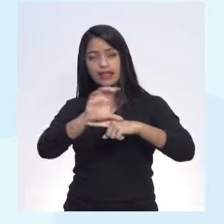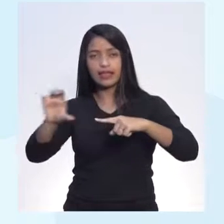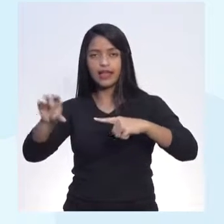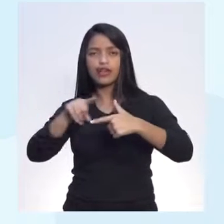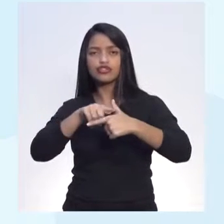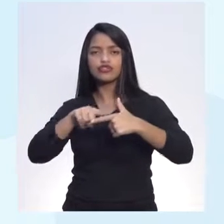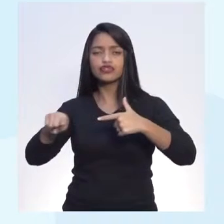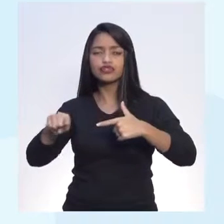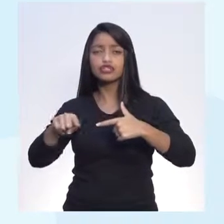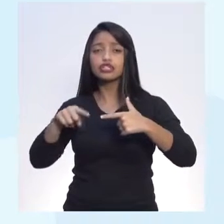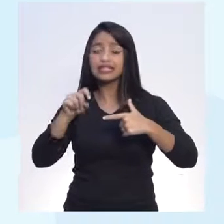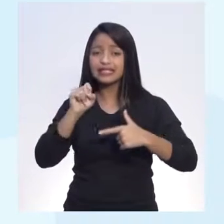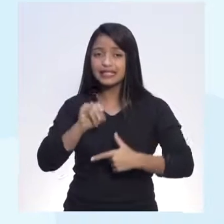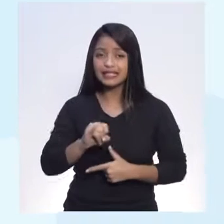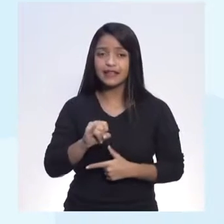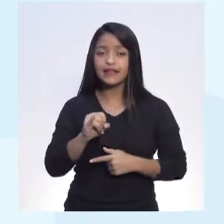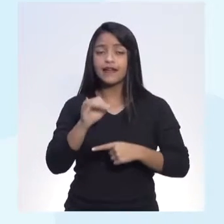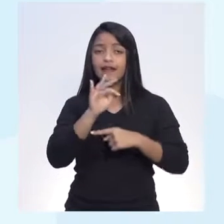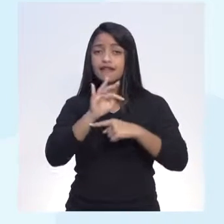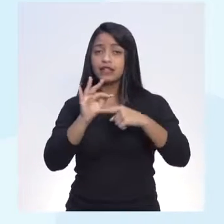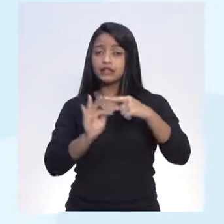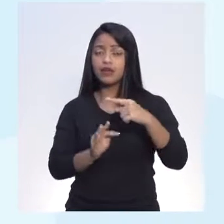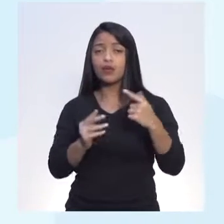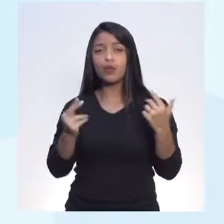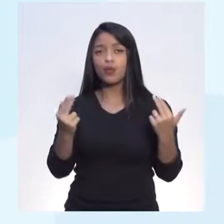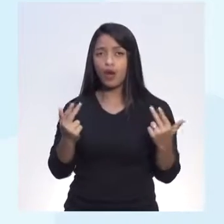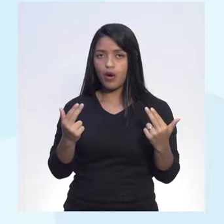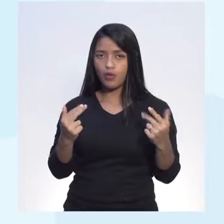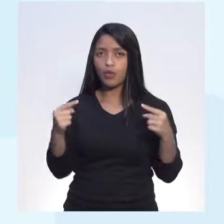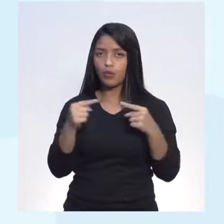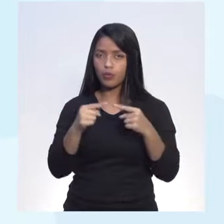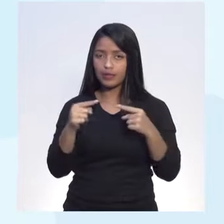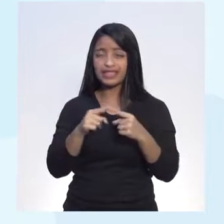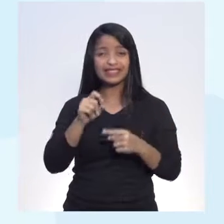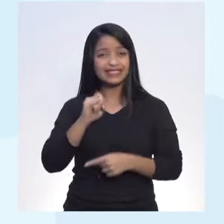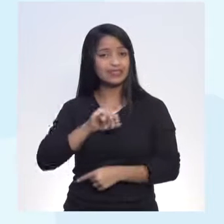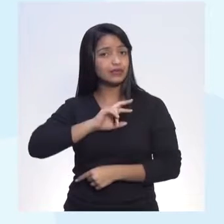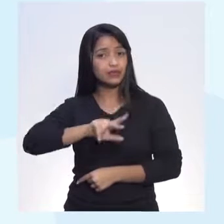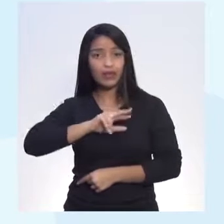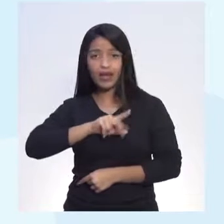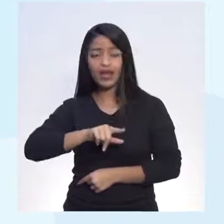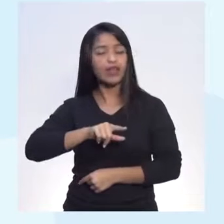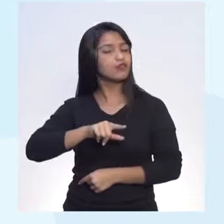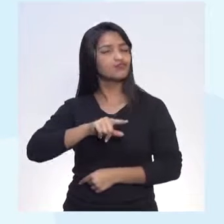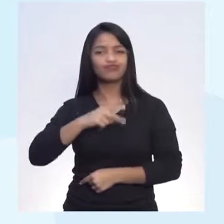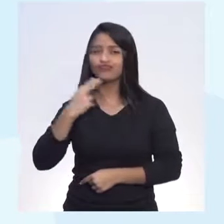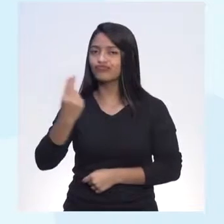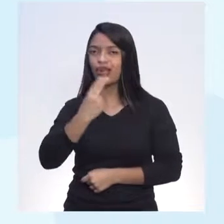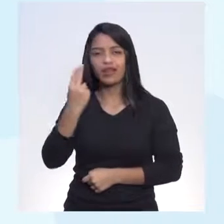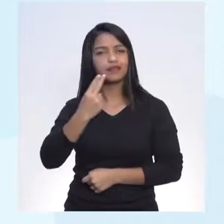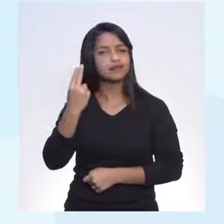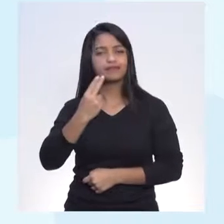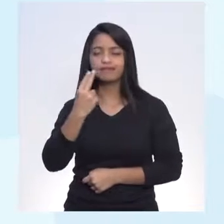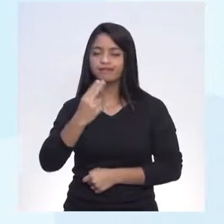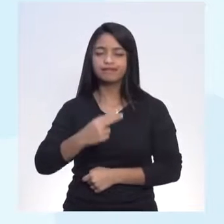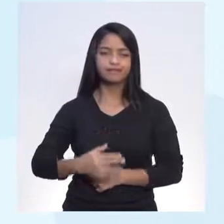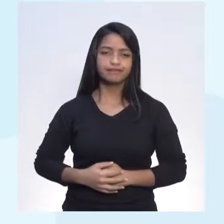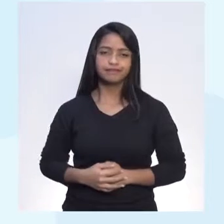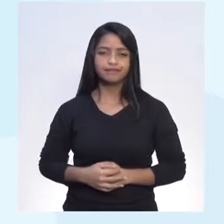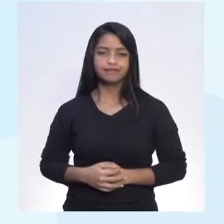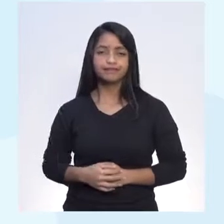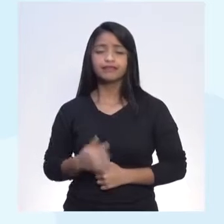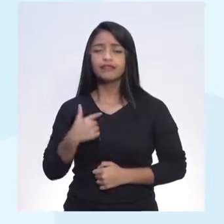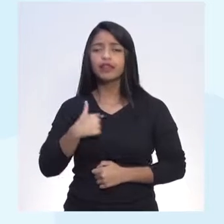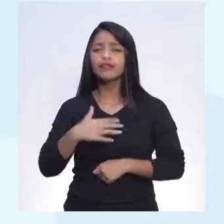se a fração é equivalente. Se ela não é, não pode, não dá, não façam. Então, eu fiz 3 dividido